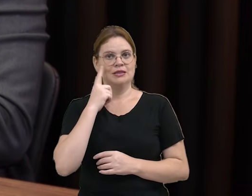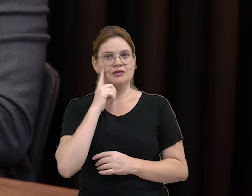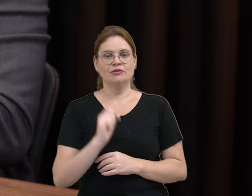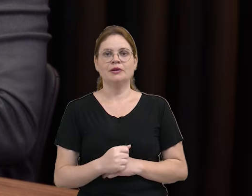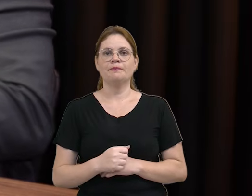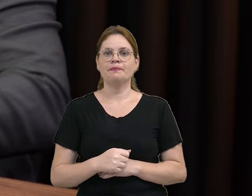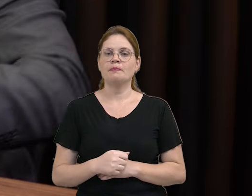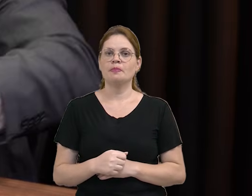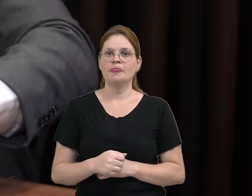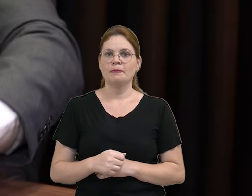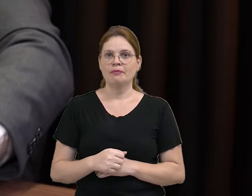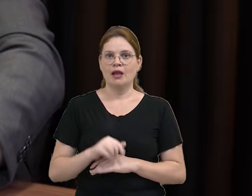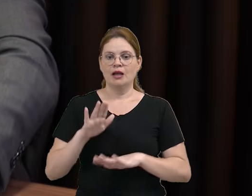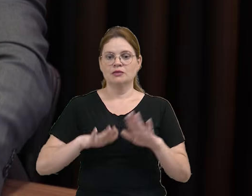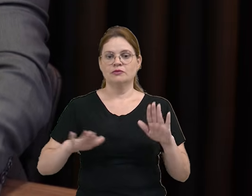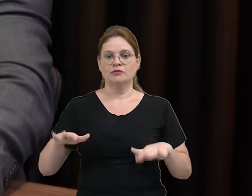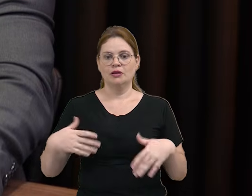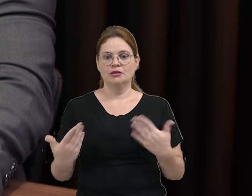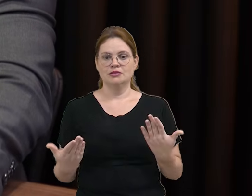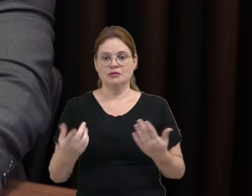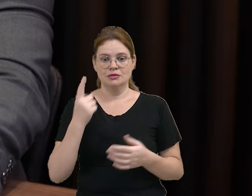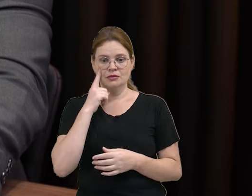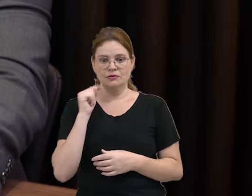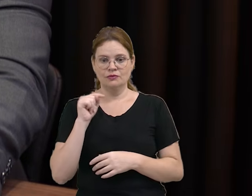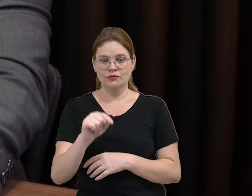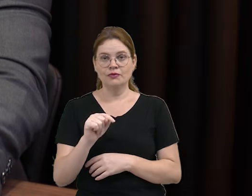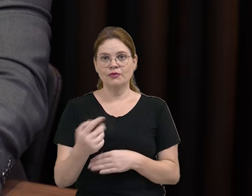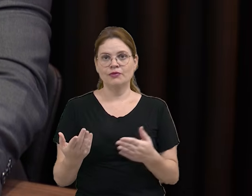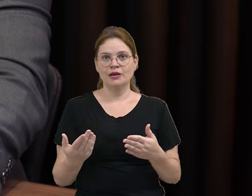caminhada, às vezes você vai sair aqui da glória